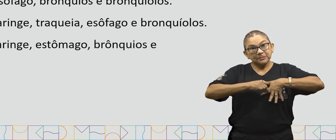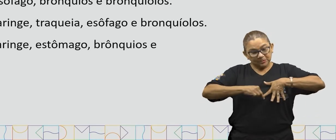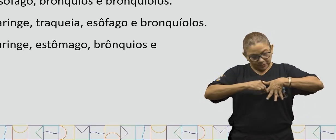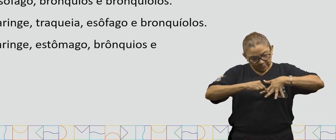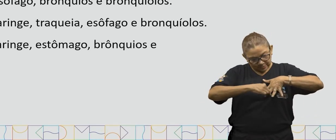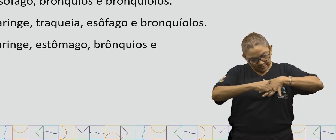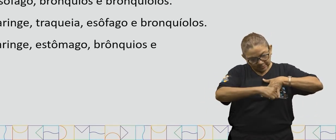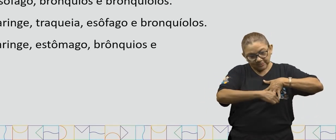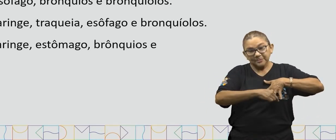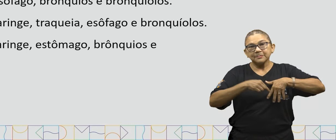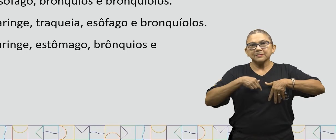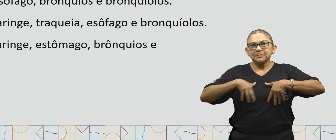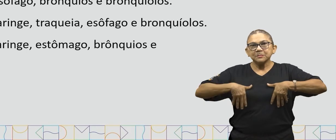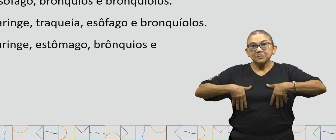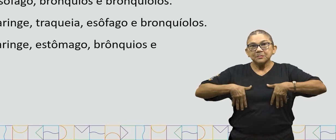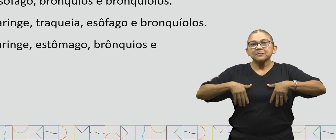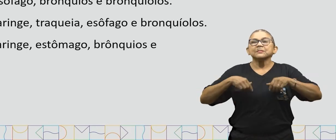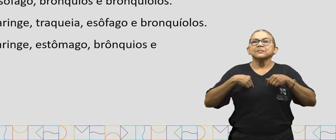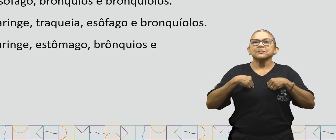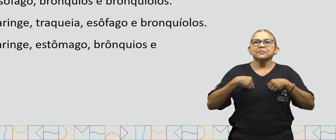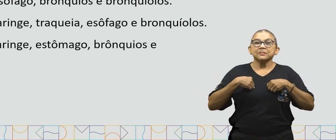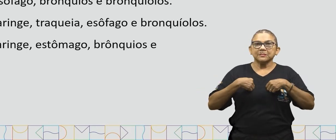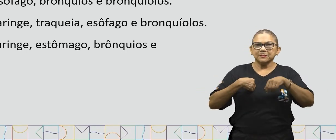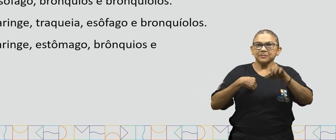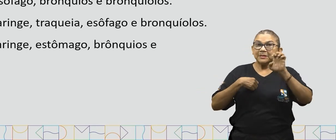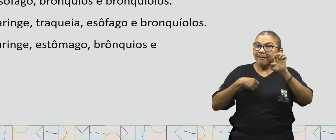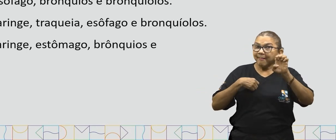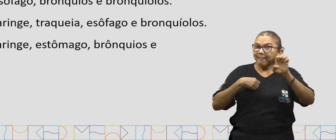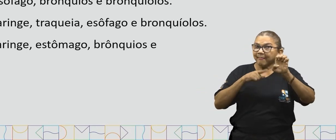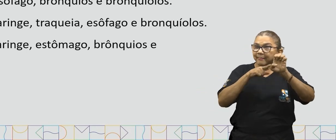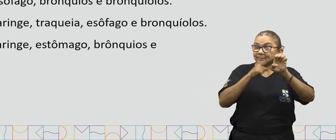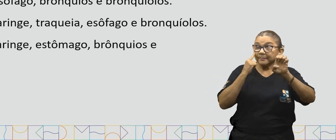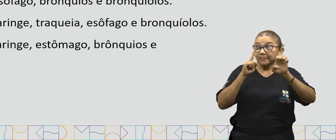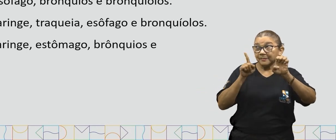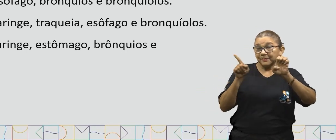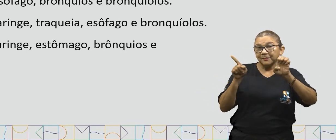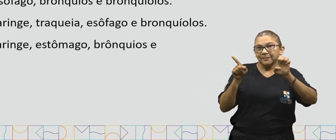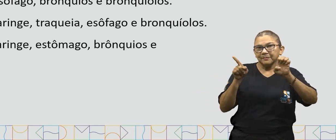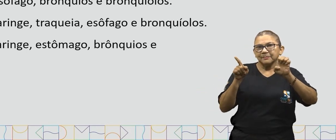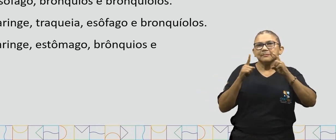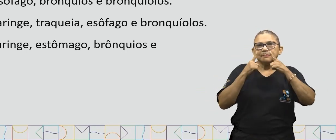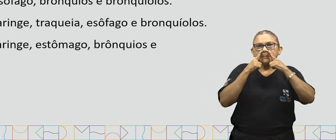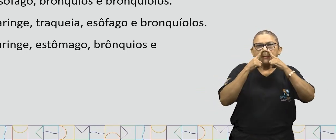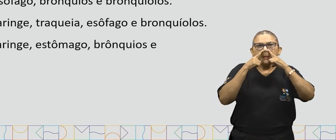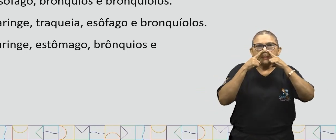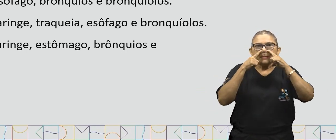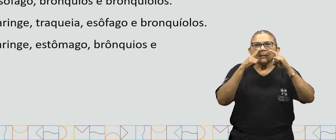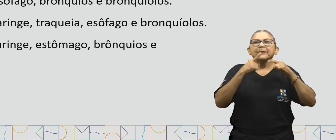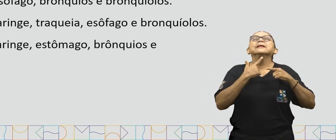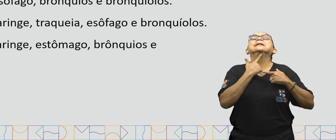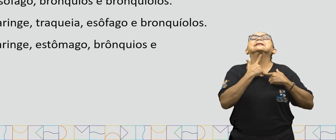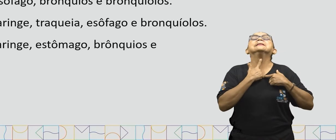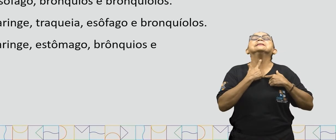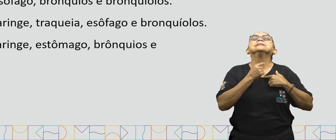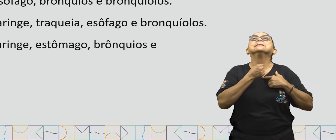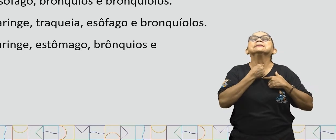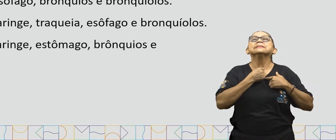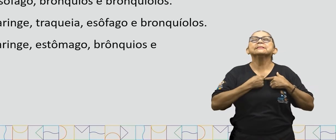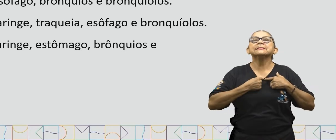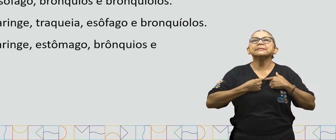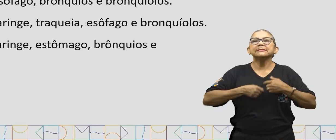a alternativa E, cavidades nasais, laringe, faringe,